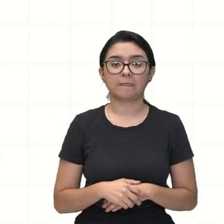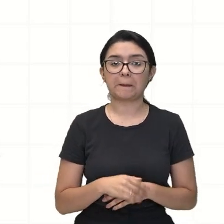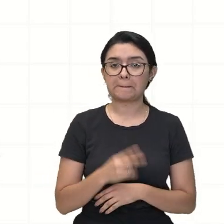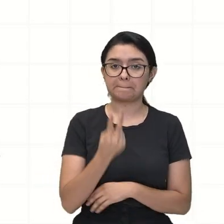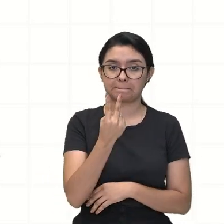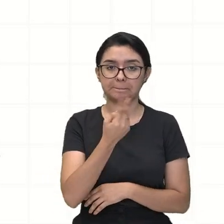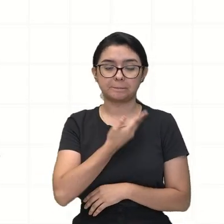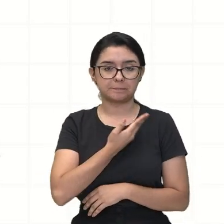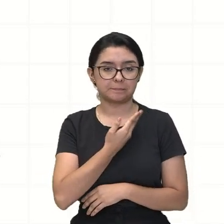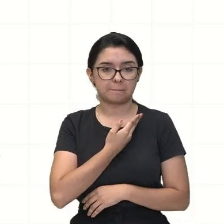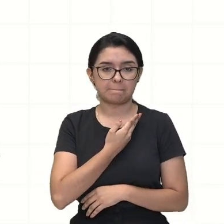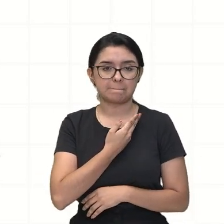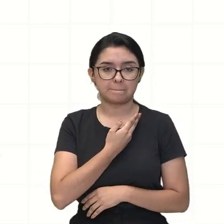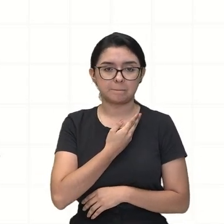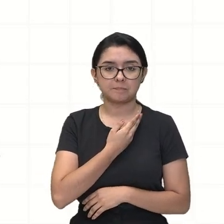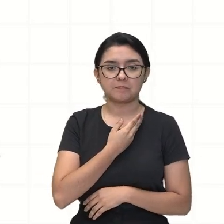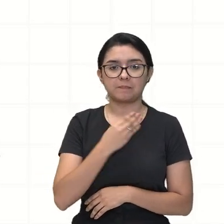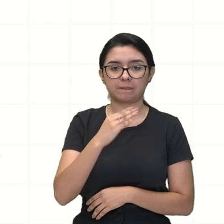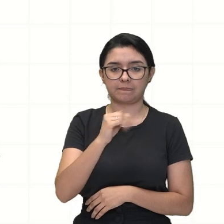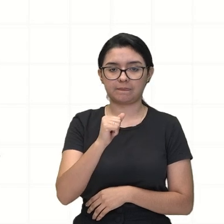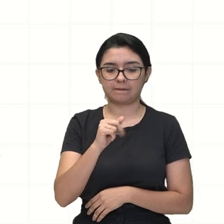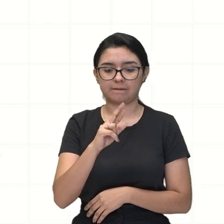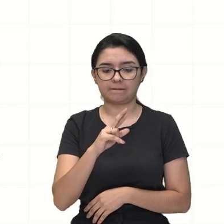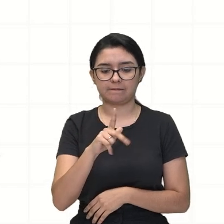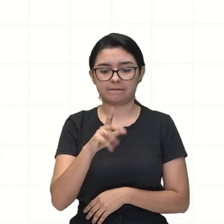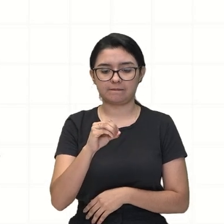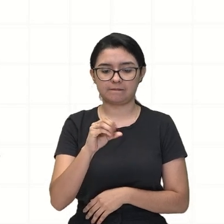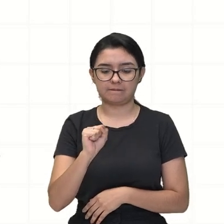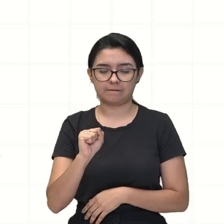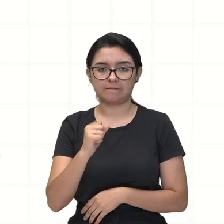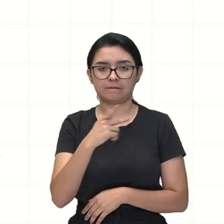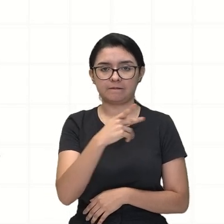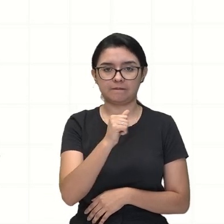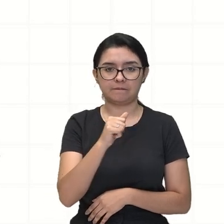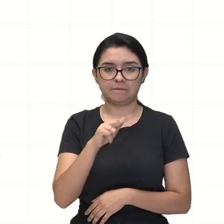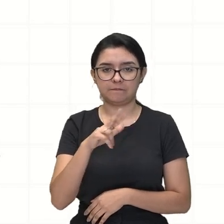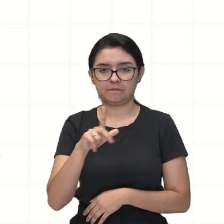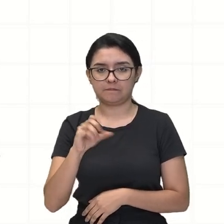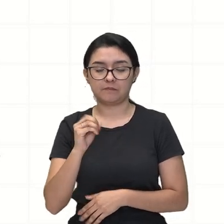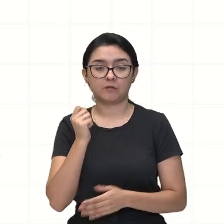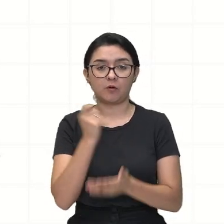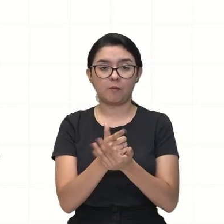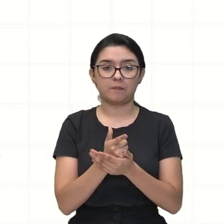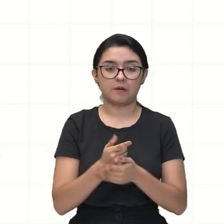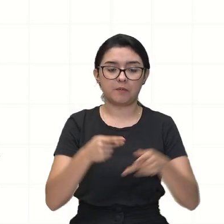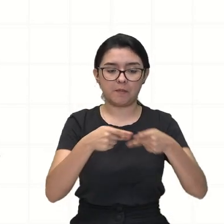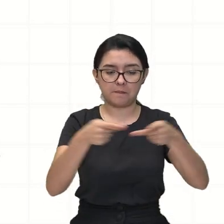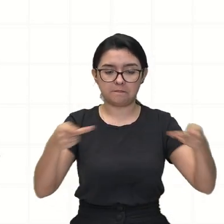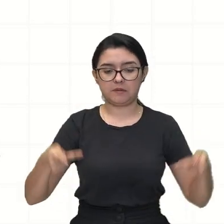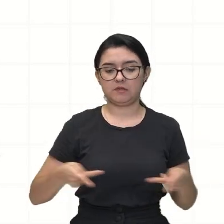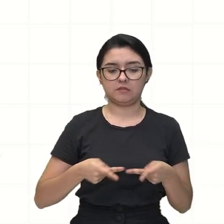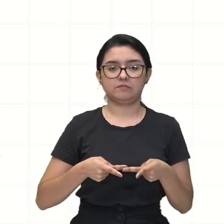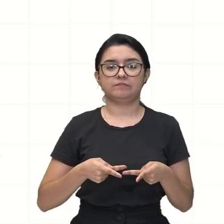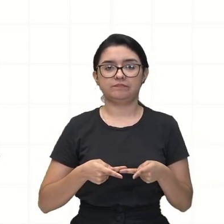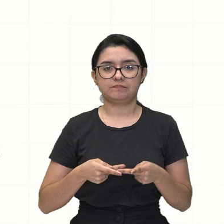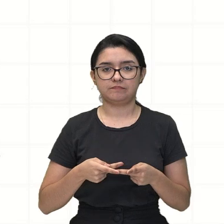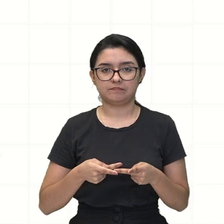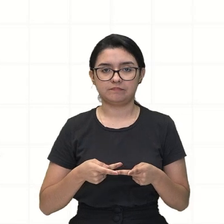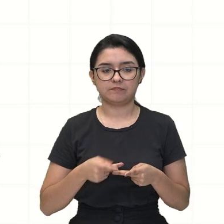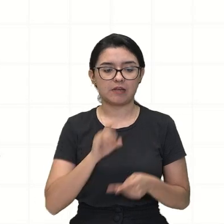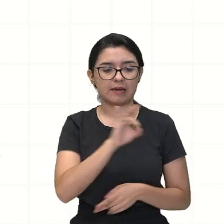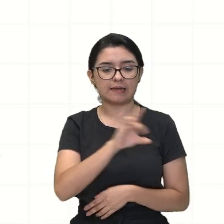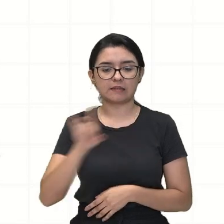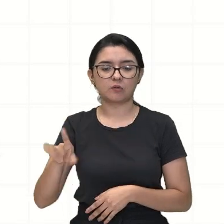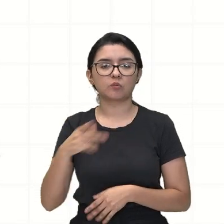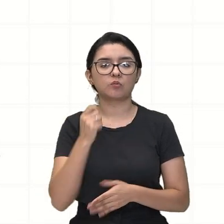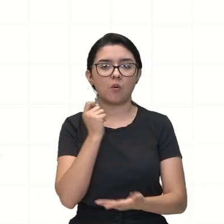2 amigos, Carlos e Paulo, compraram uma pizza média cada um. A pizza de